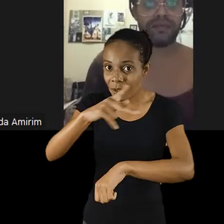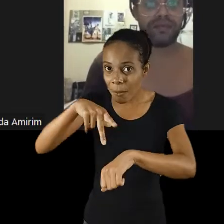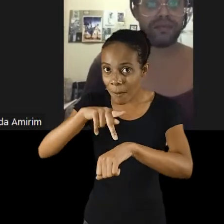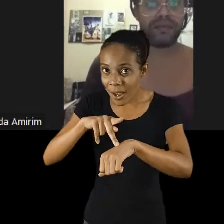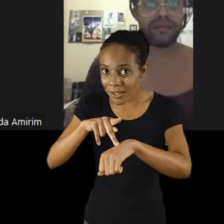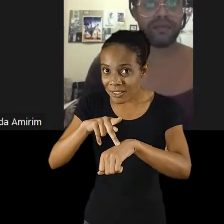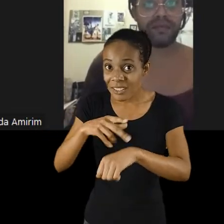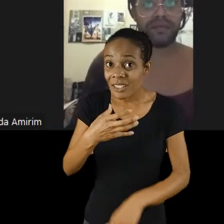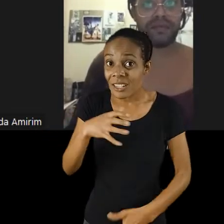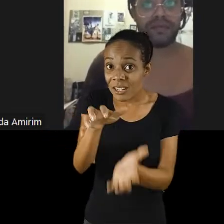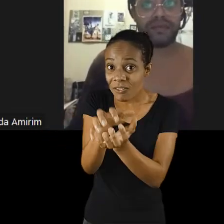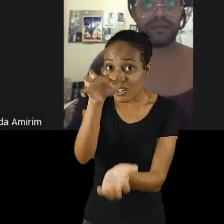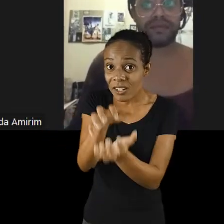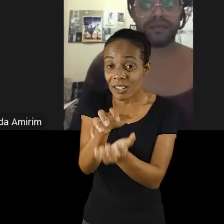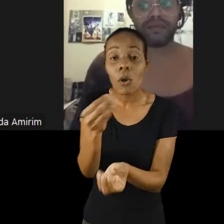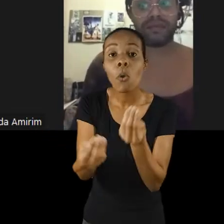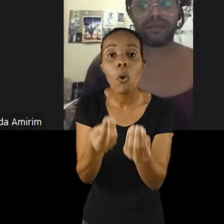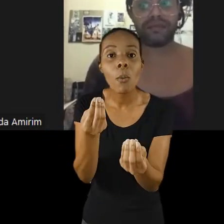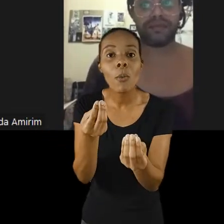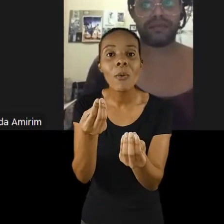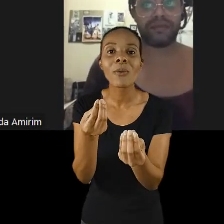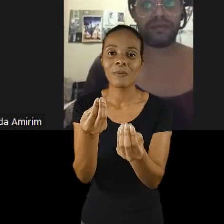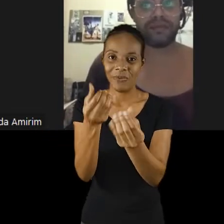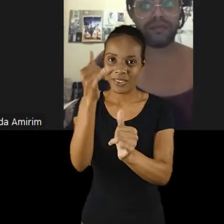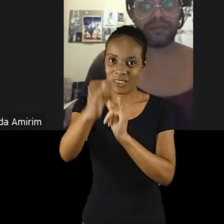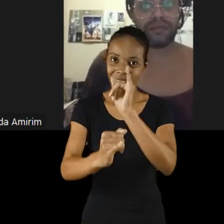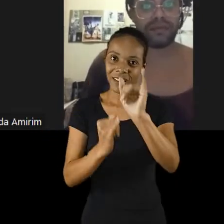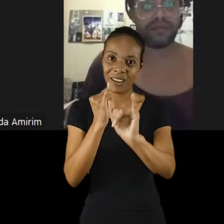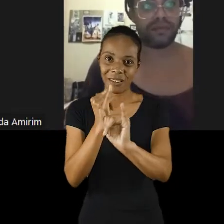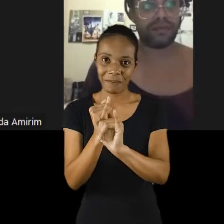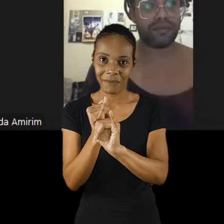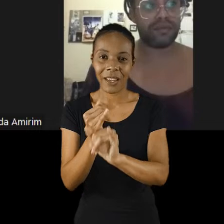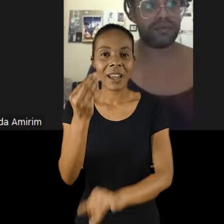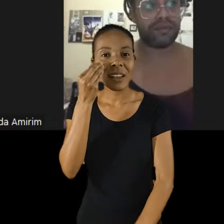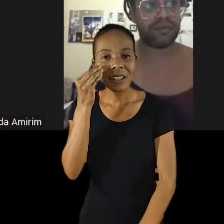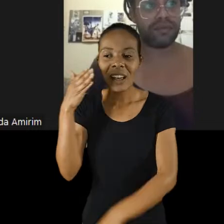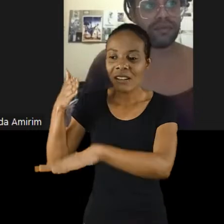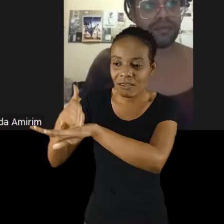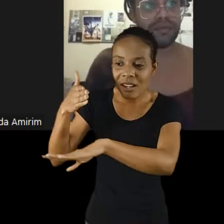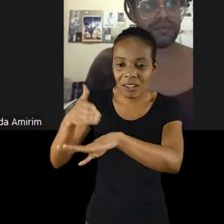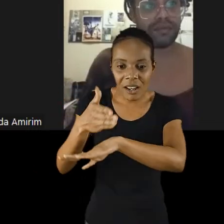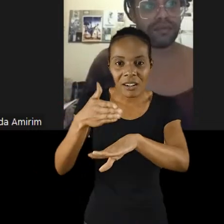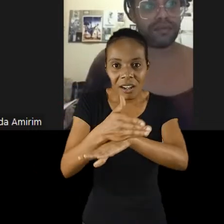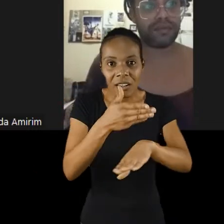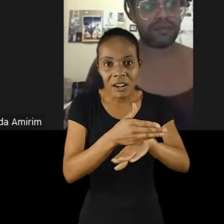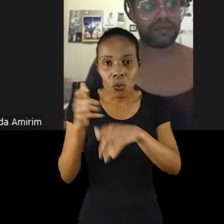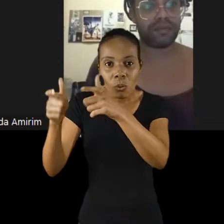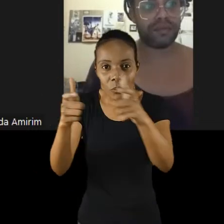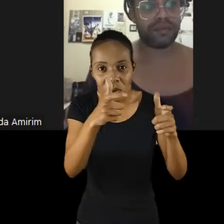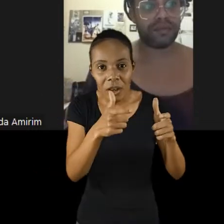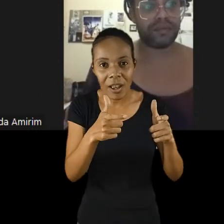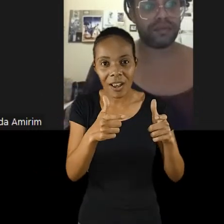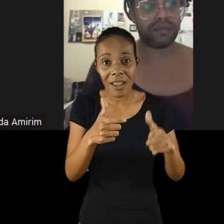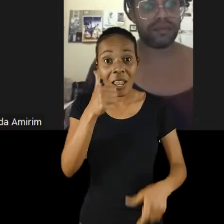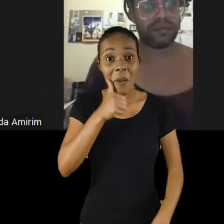foi a internet. Foi tentando entrar em outros lugares. Foi tentando fazer com que minha mãe olhasse para mim